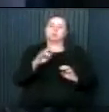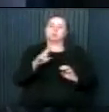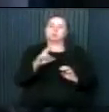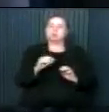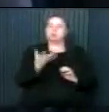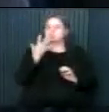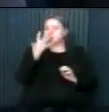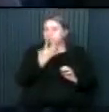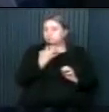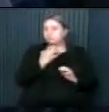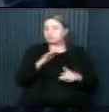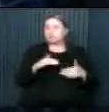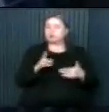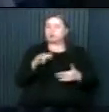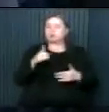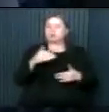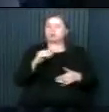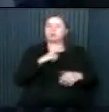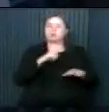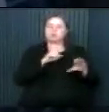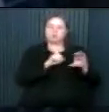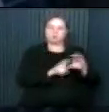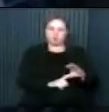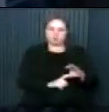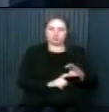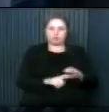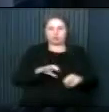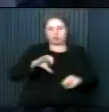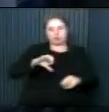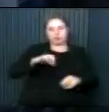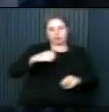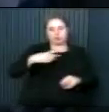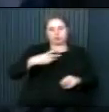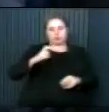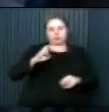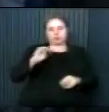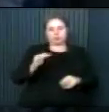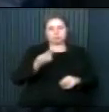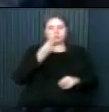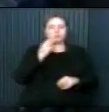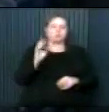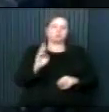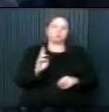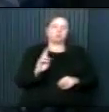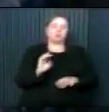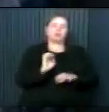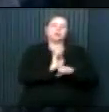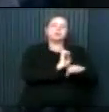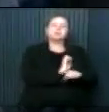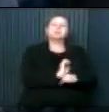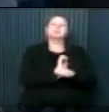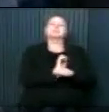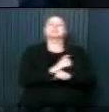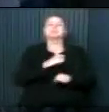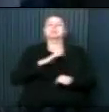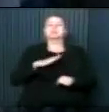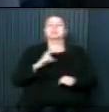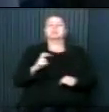alarmante. Enquanto a União tem uma dívida de precatórios de 935 milhões de reais, os estados